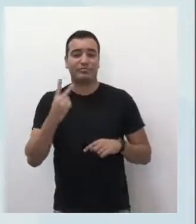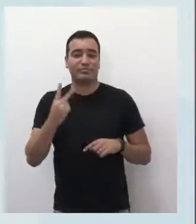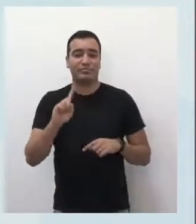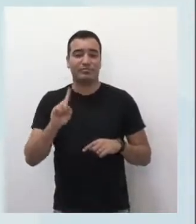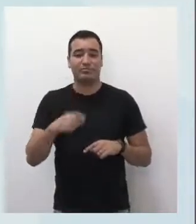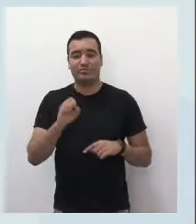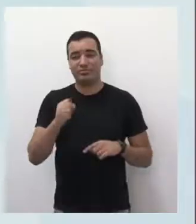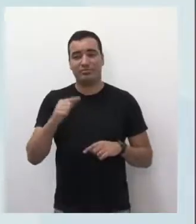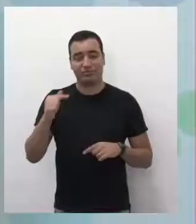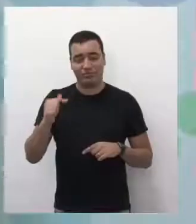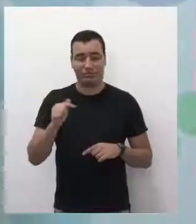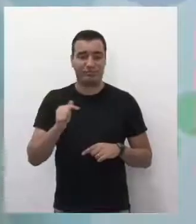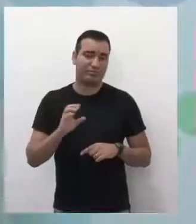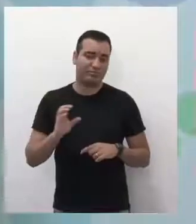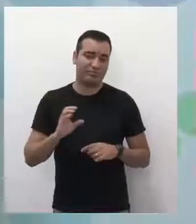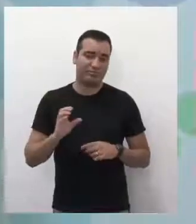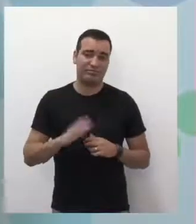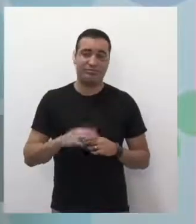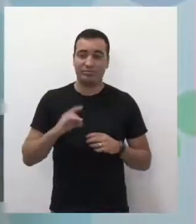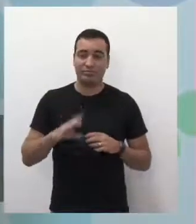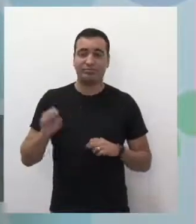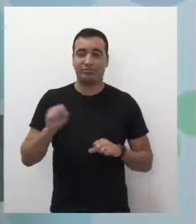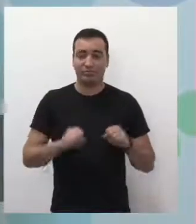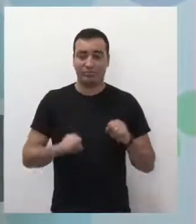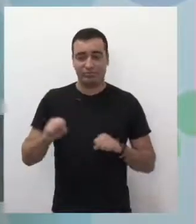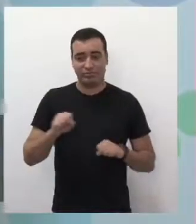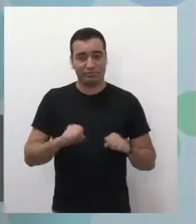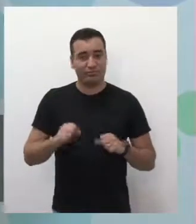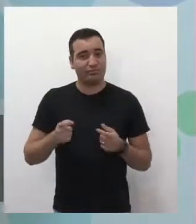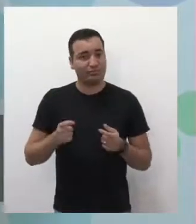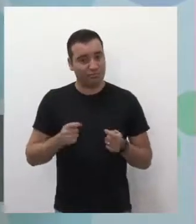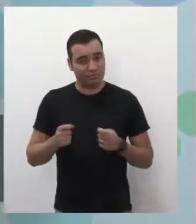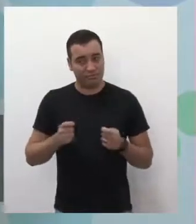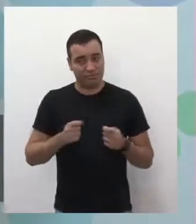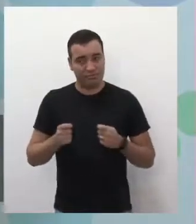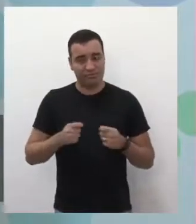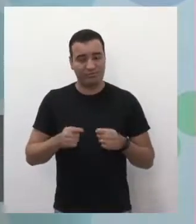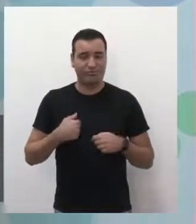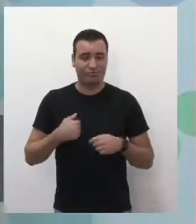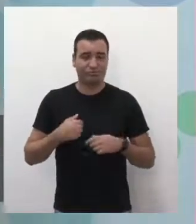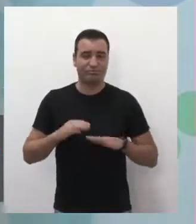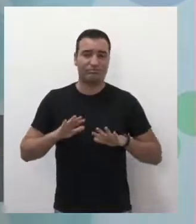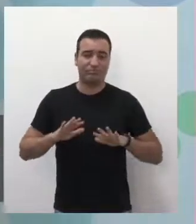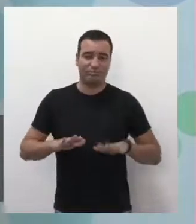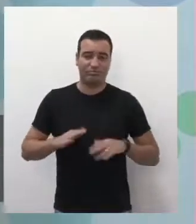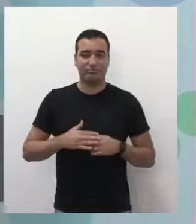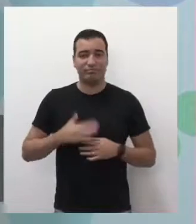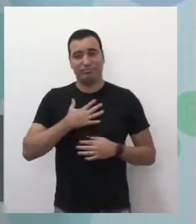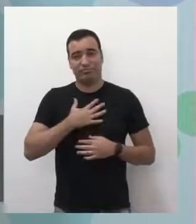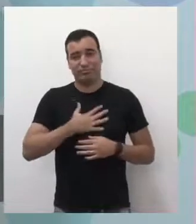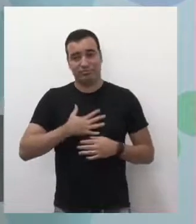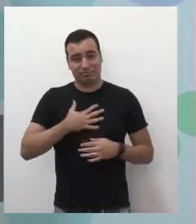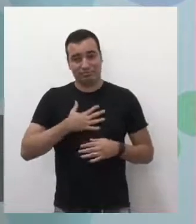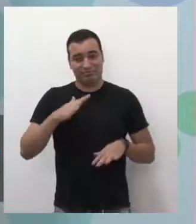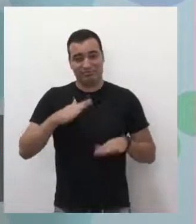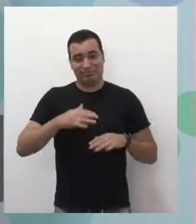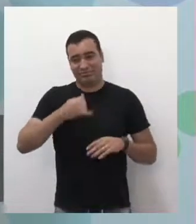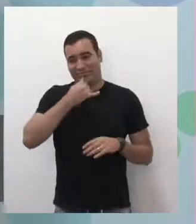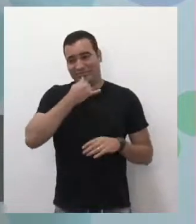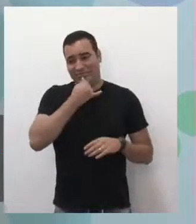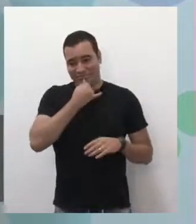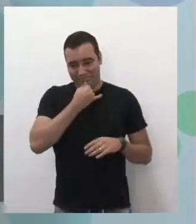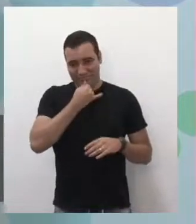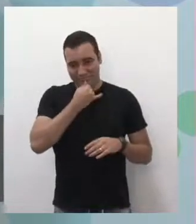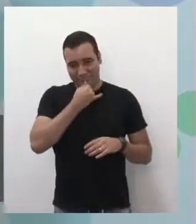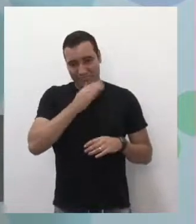22,87 centavos de gasto só de faxina. Economize. Eu vou ficando por aqui. Foi um prazer, apesar dessa tristeza final, foi um